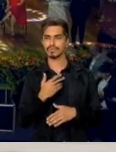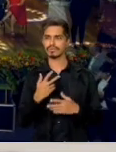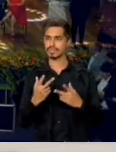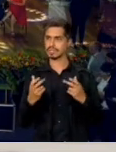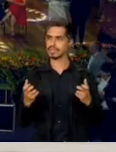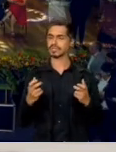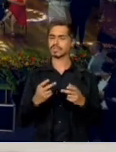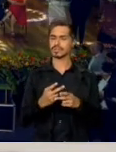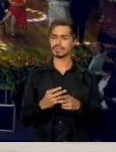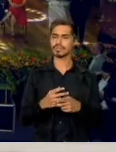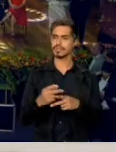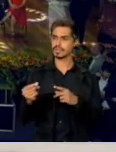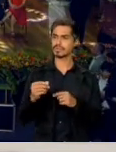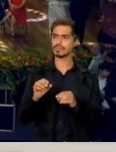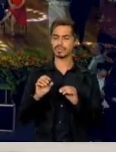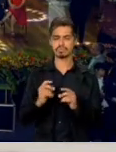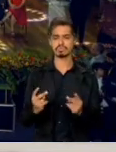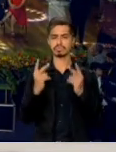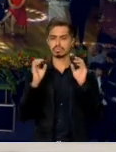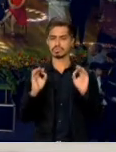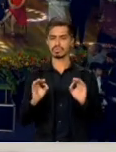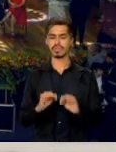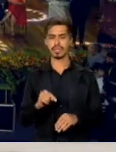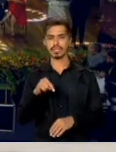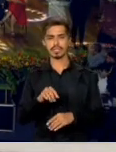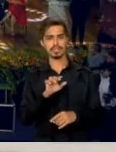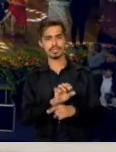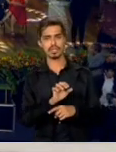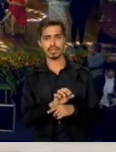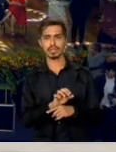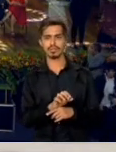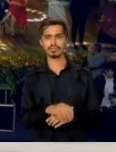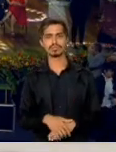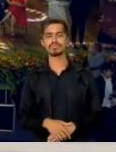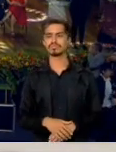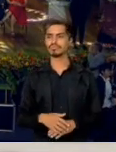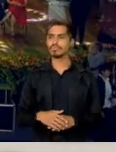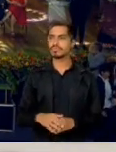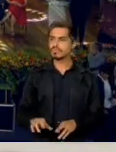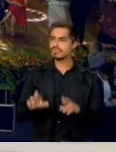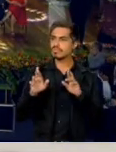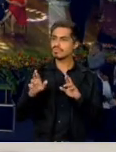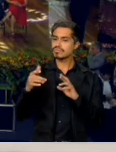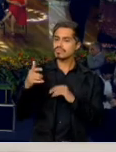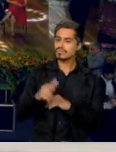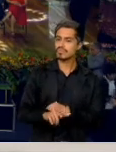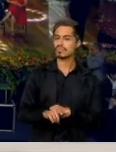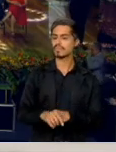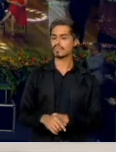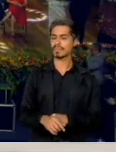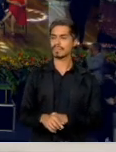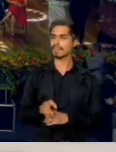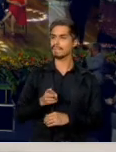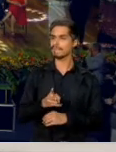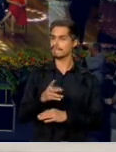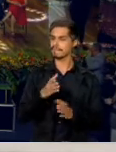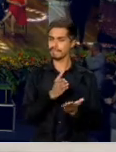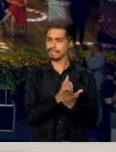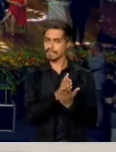Esse estado renovou a expectativa de continuar